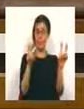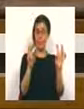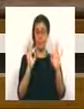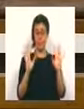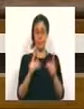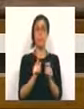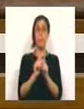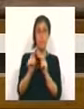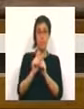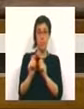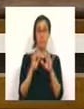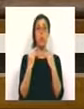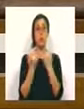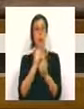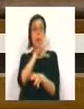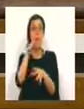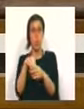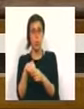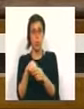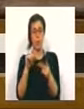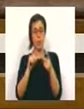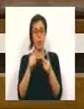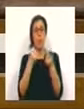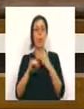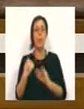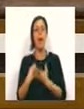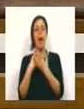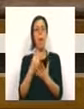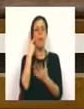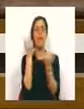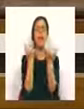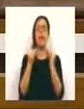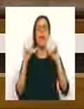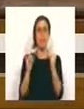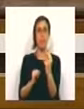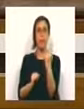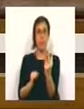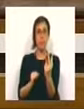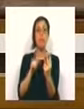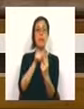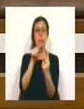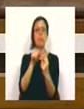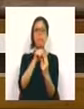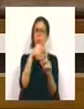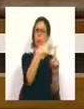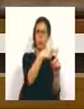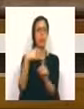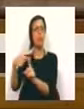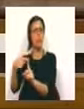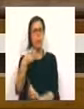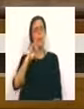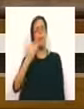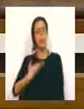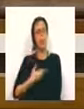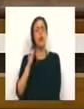A prestação social de inclusão e o movimento de apoio à vida independente são contributos positivos que o